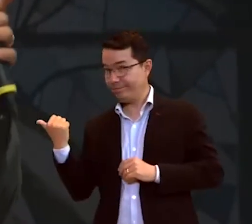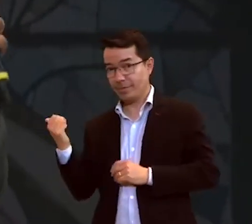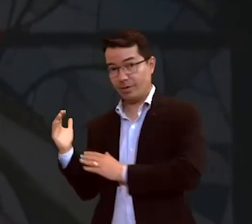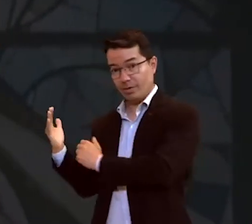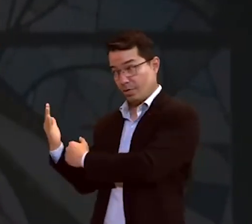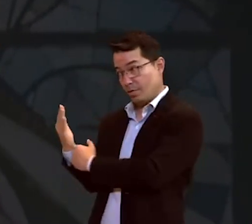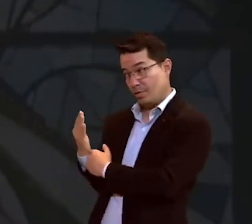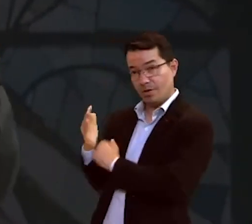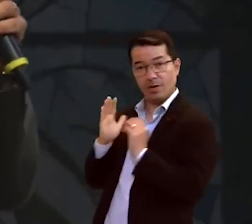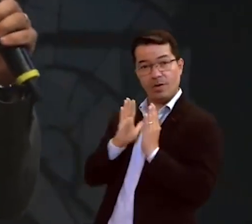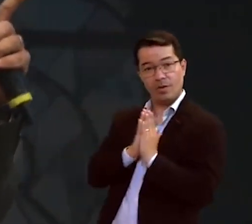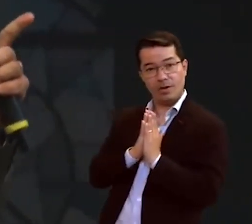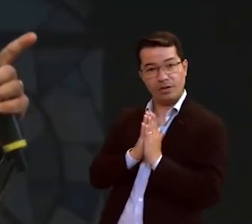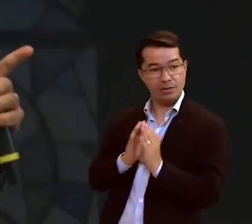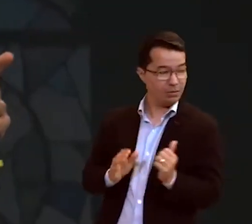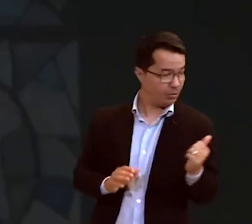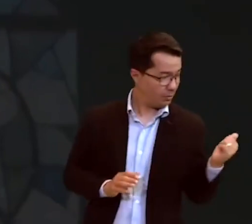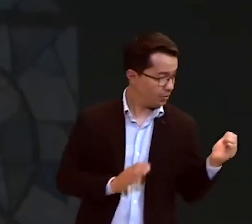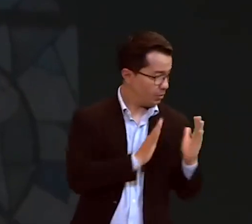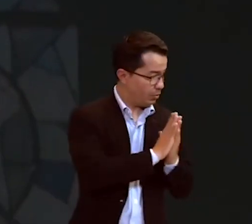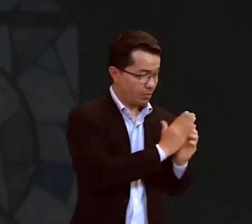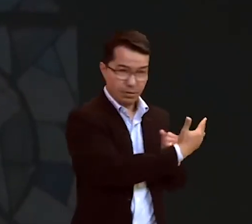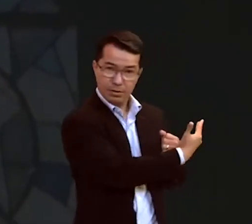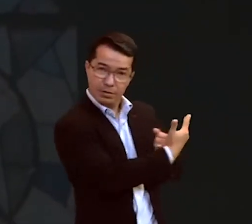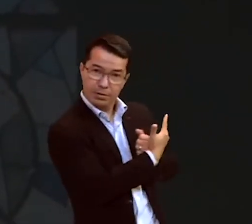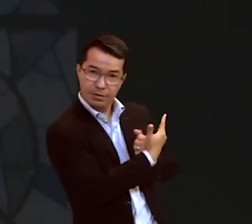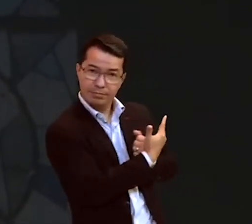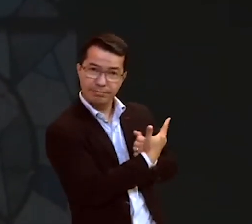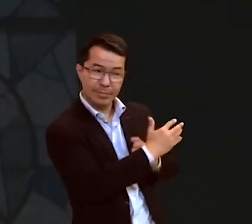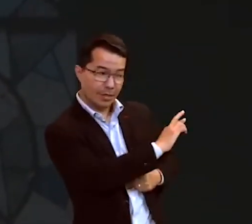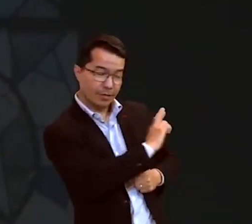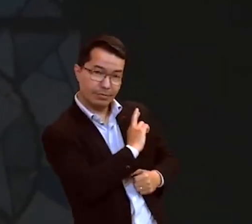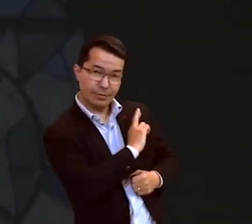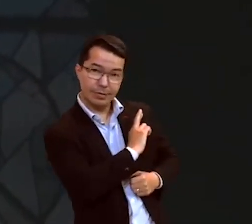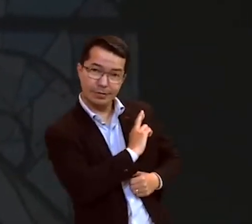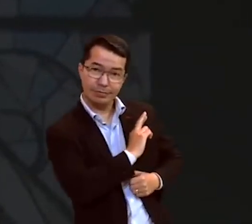A oração da pessoa que está do teu lado.